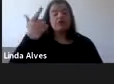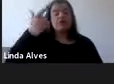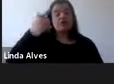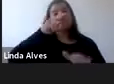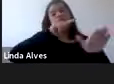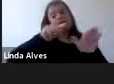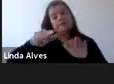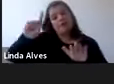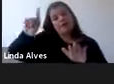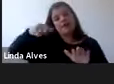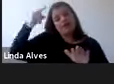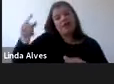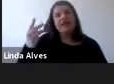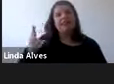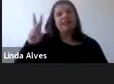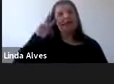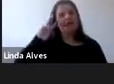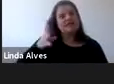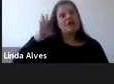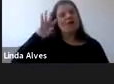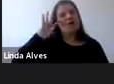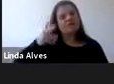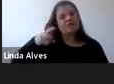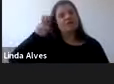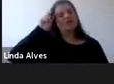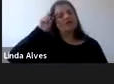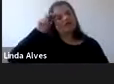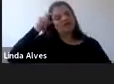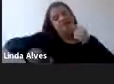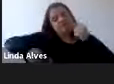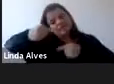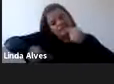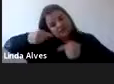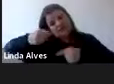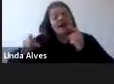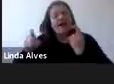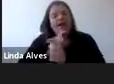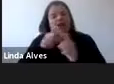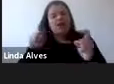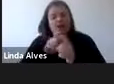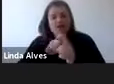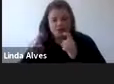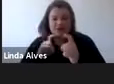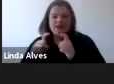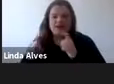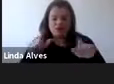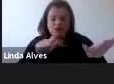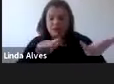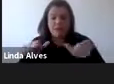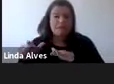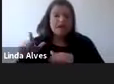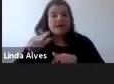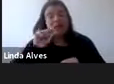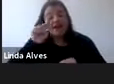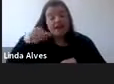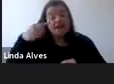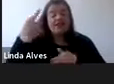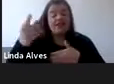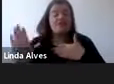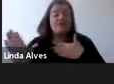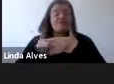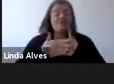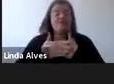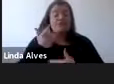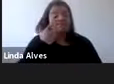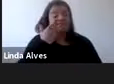que vem, terça, quarta e quinta, para ver se a gente consegue fechar essa discussão na semana que vem. Esse é o programa que nós temos aí,